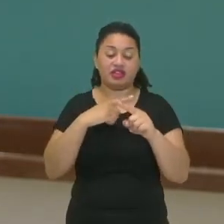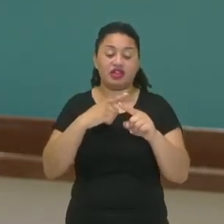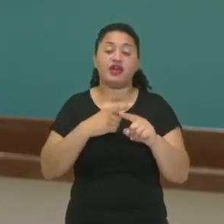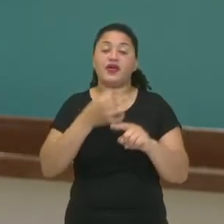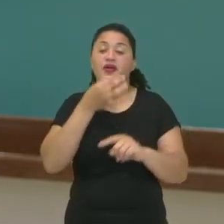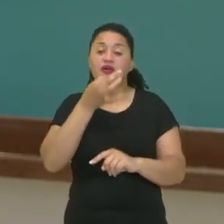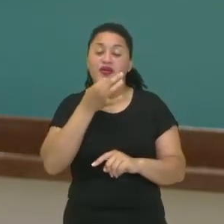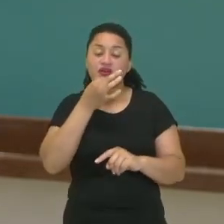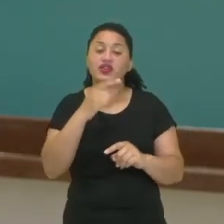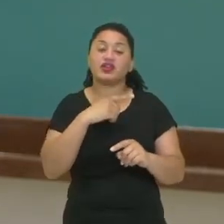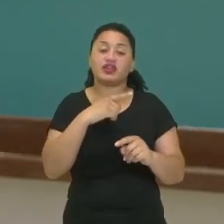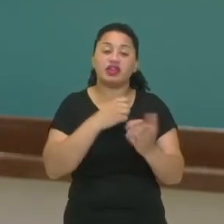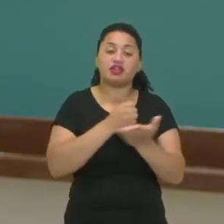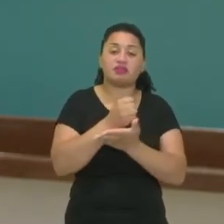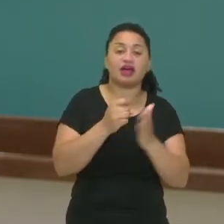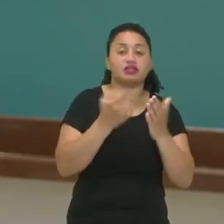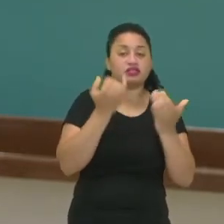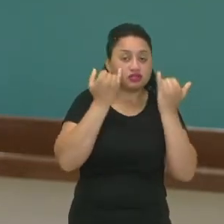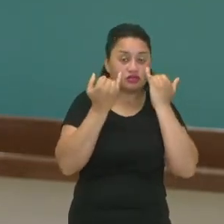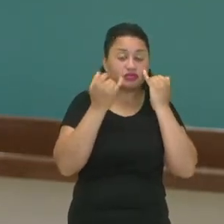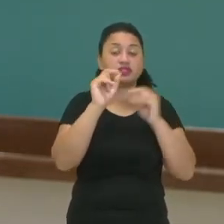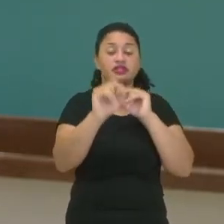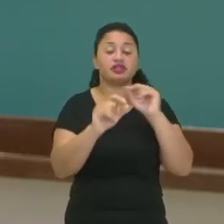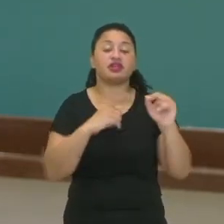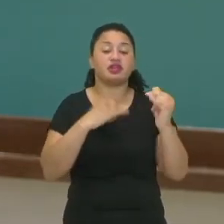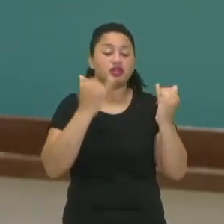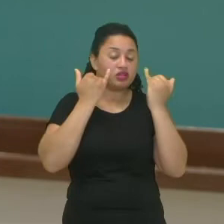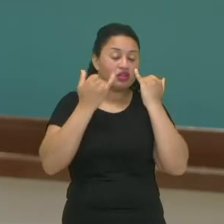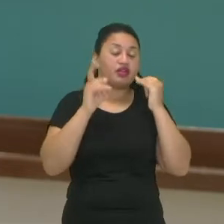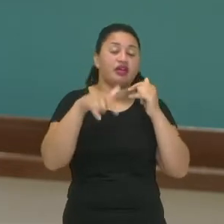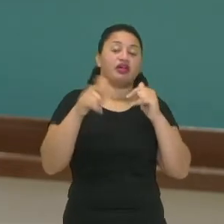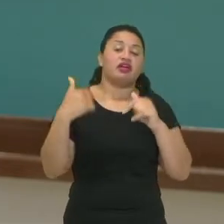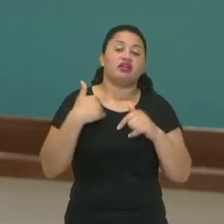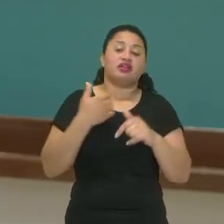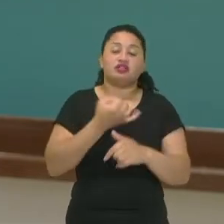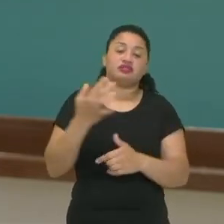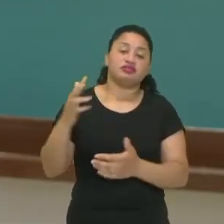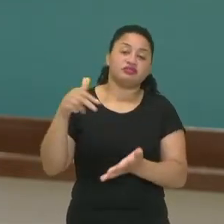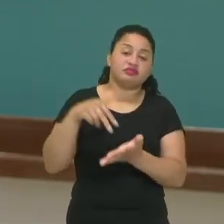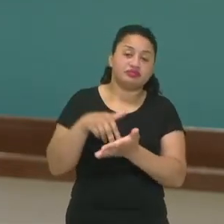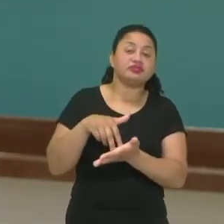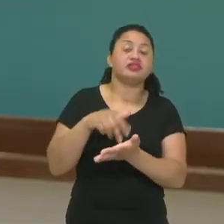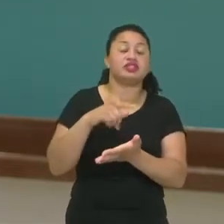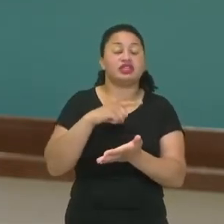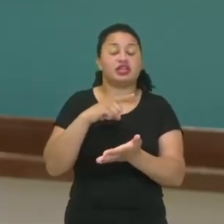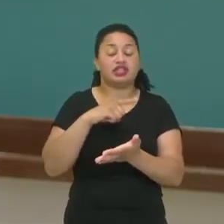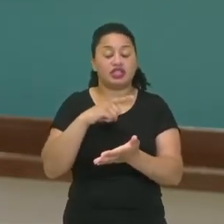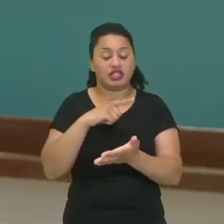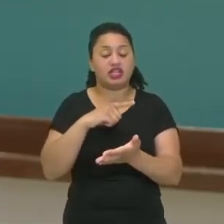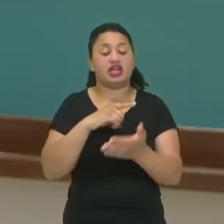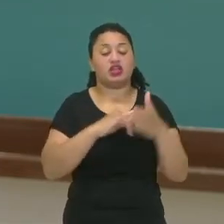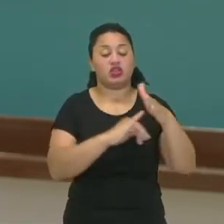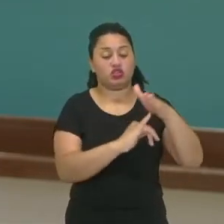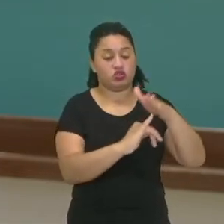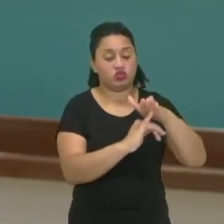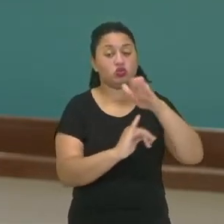e para justificar, e quem traz esses dados é uma autoridade, ou duas autoridades, dois